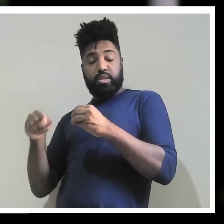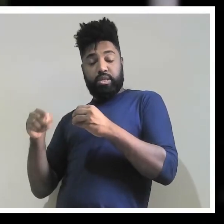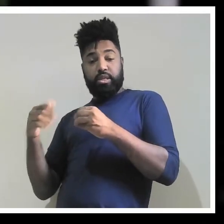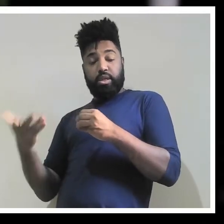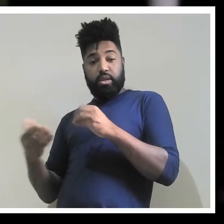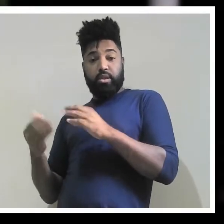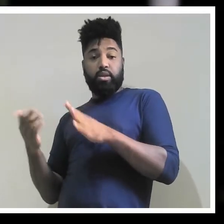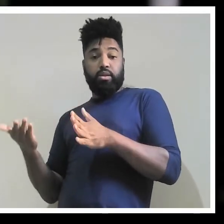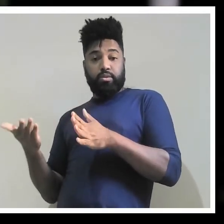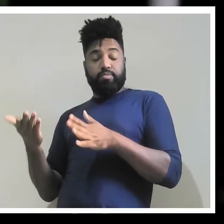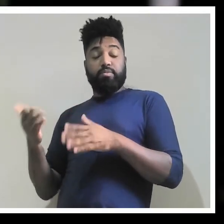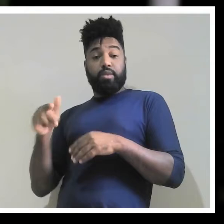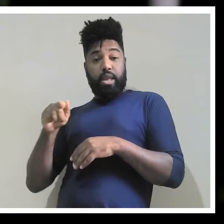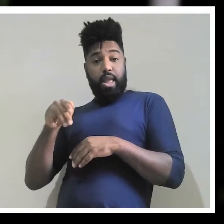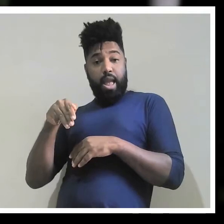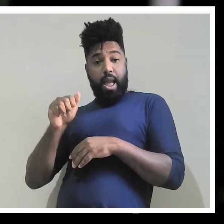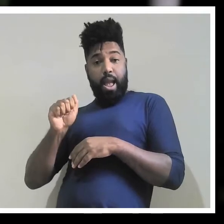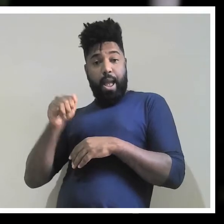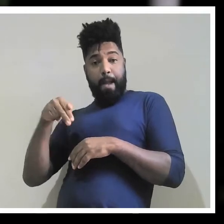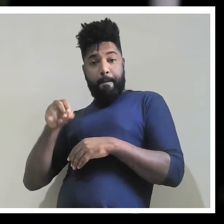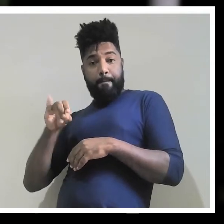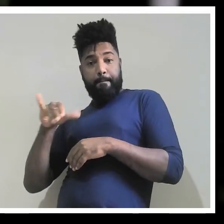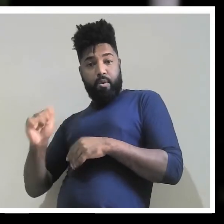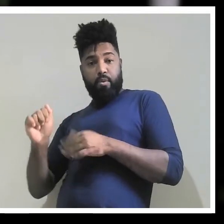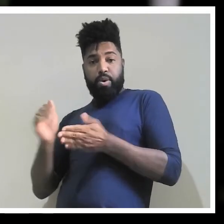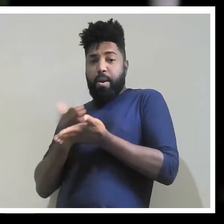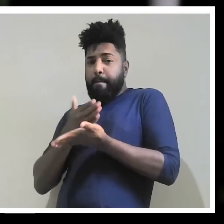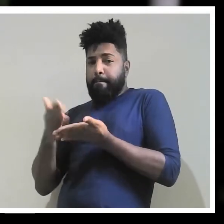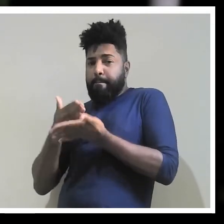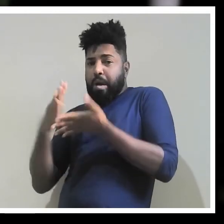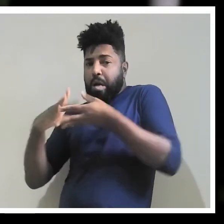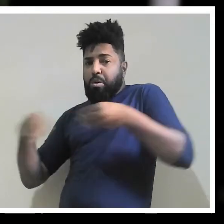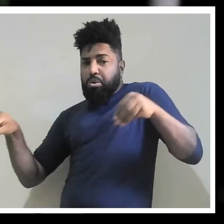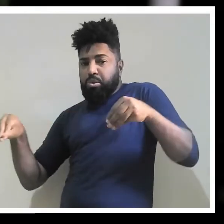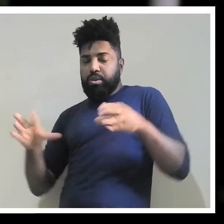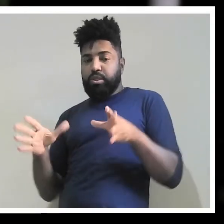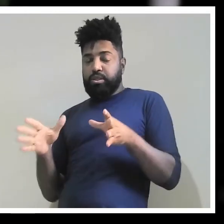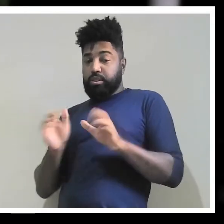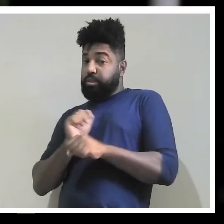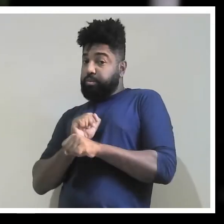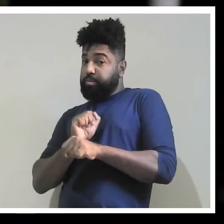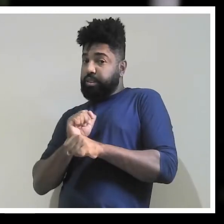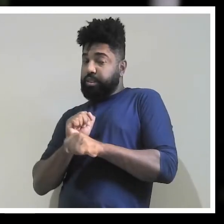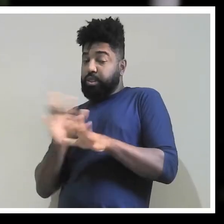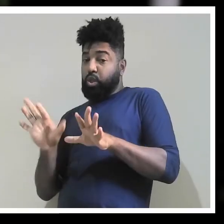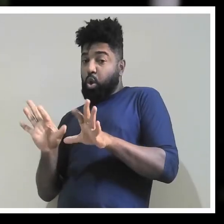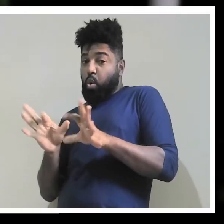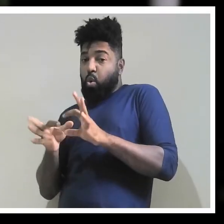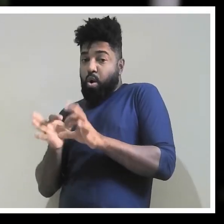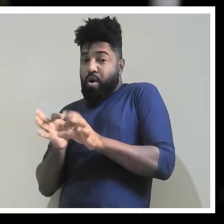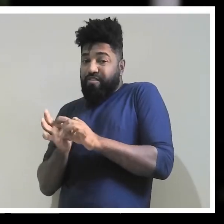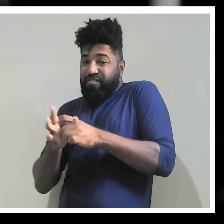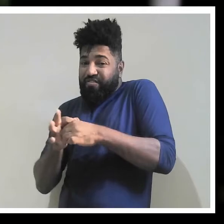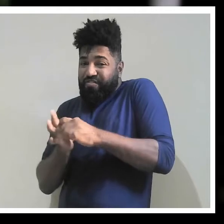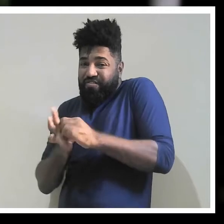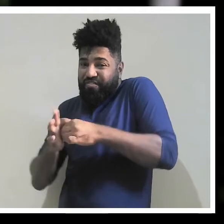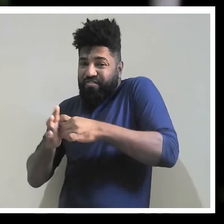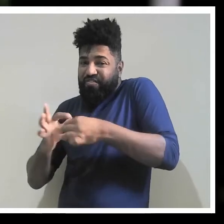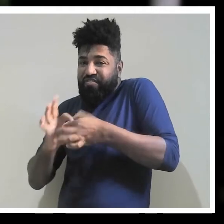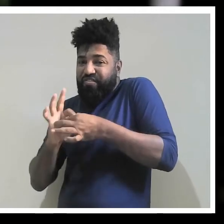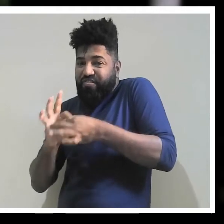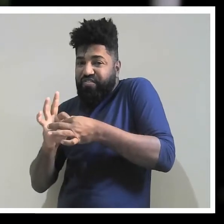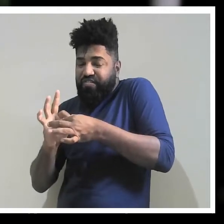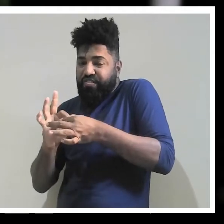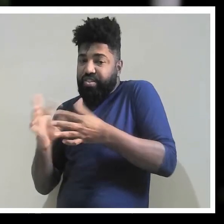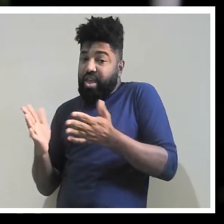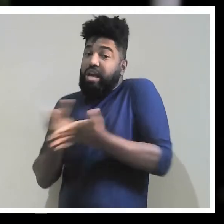porque parte da amônia se perde, né? A gente espera que o sistema esteja bem vedado, mas Nem sempre isso é possível. E a gente também